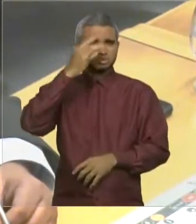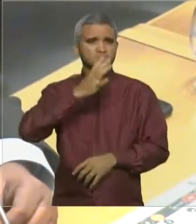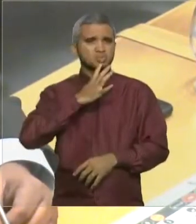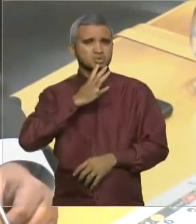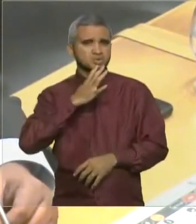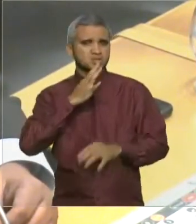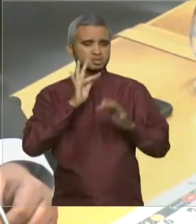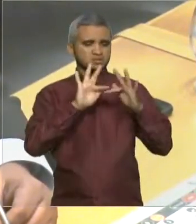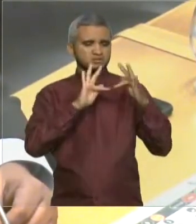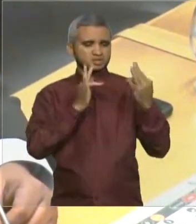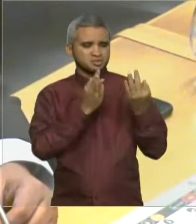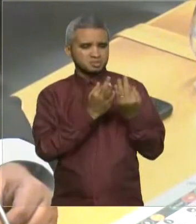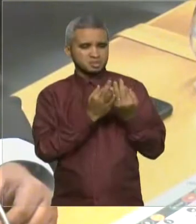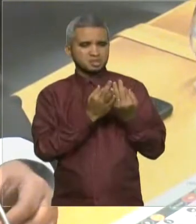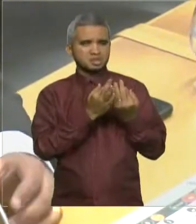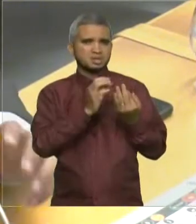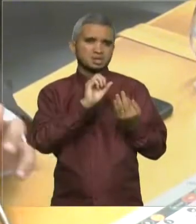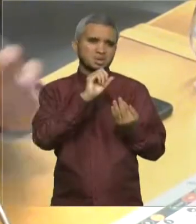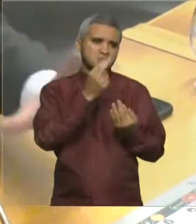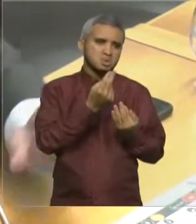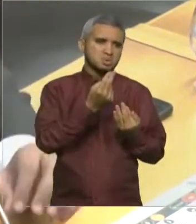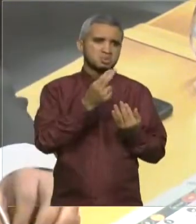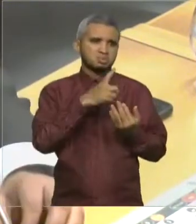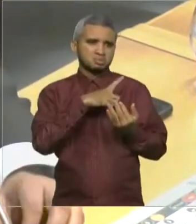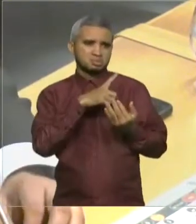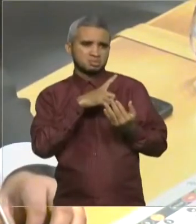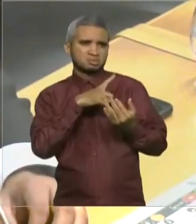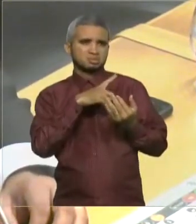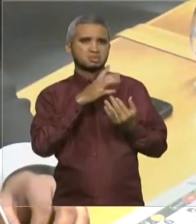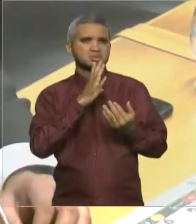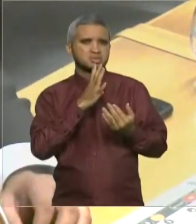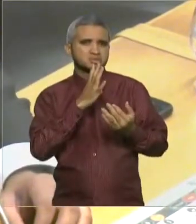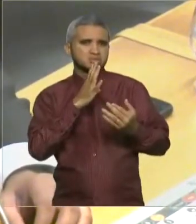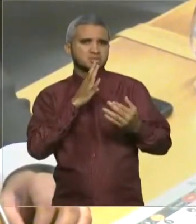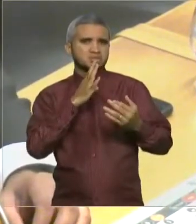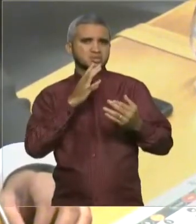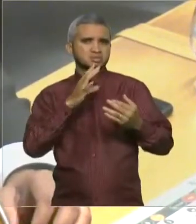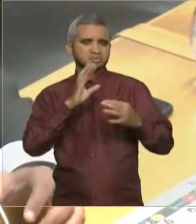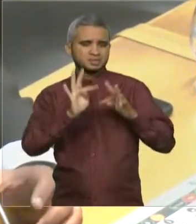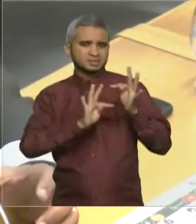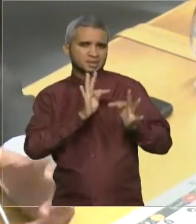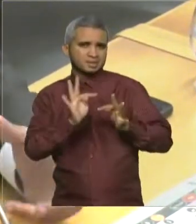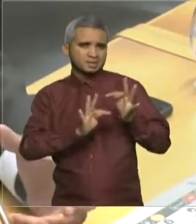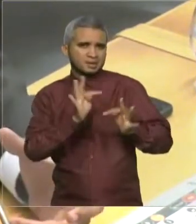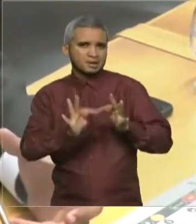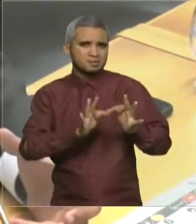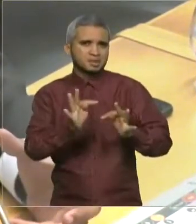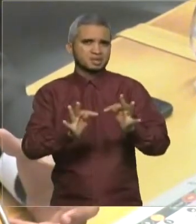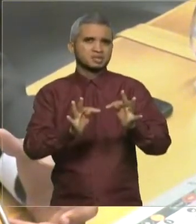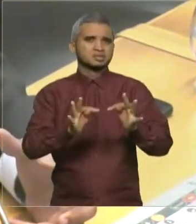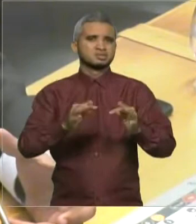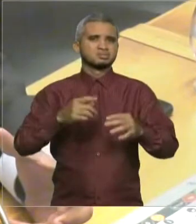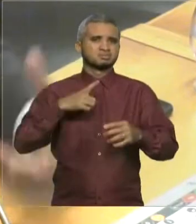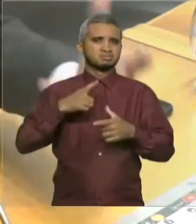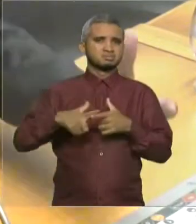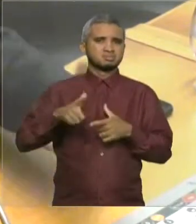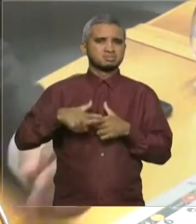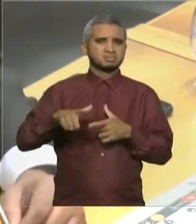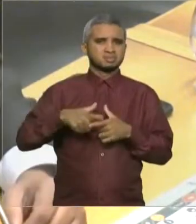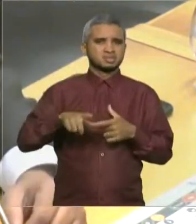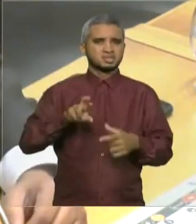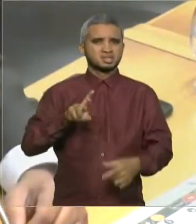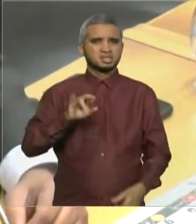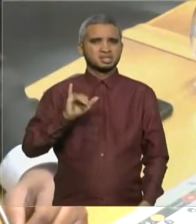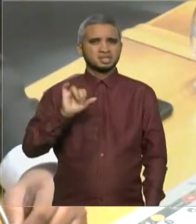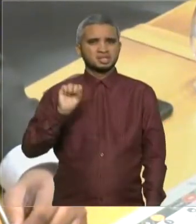que é faz tratamento de hemodiálise, que é um doente renal crônico, sabe a importância que esse